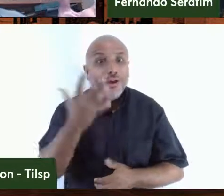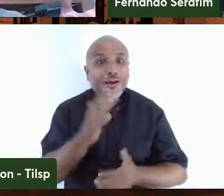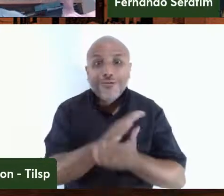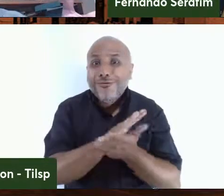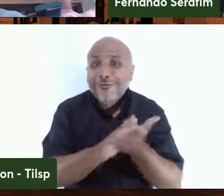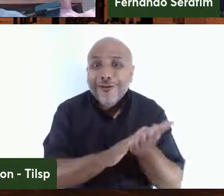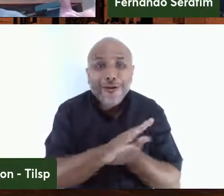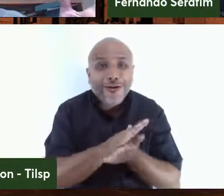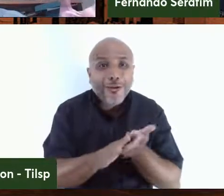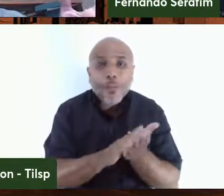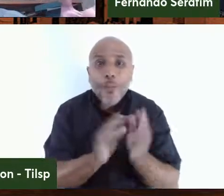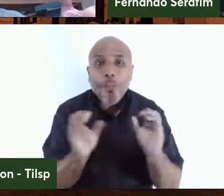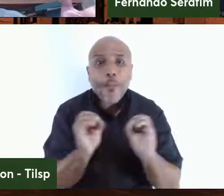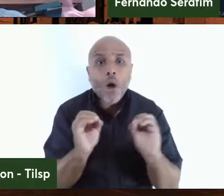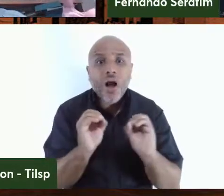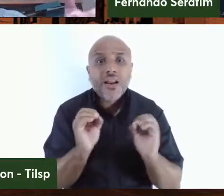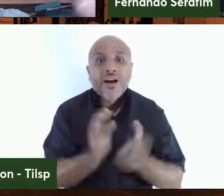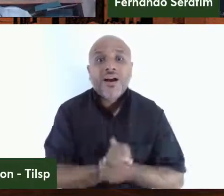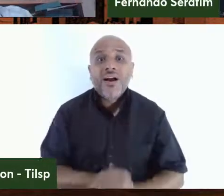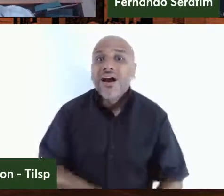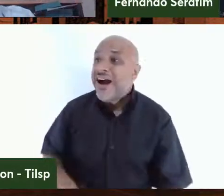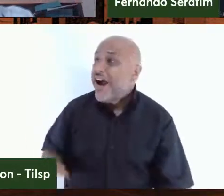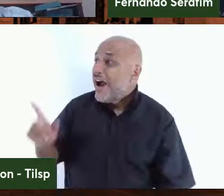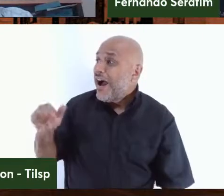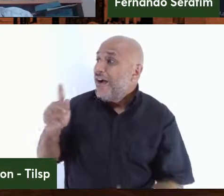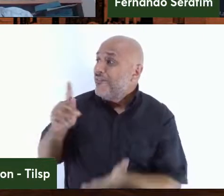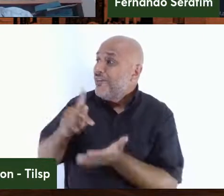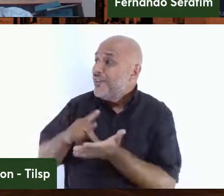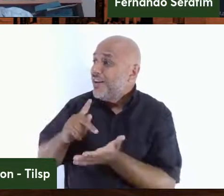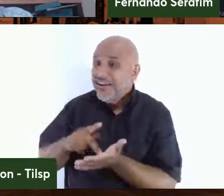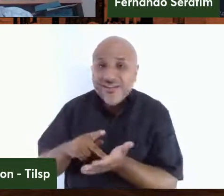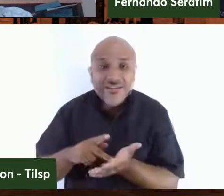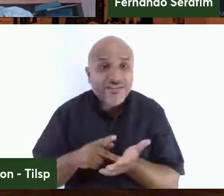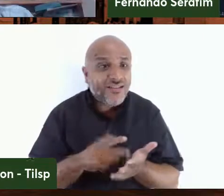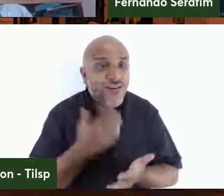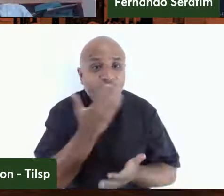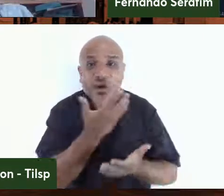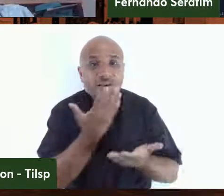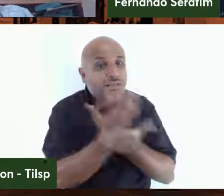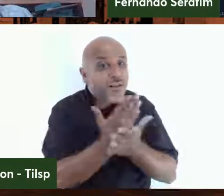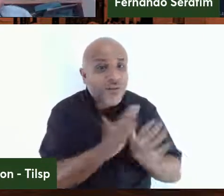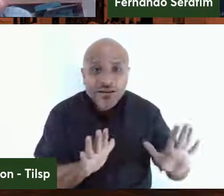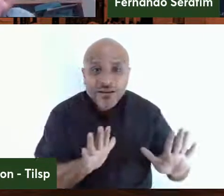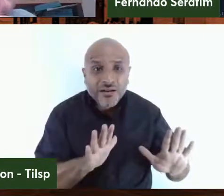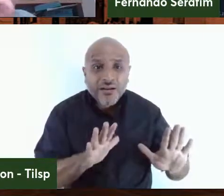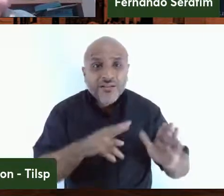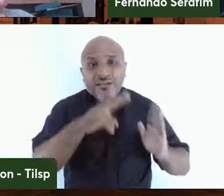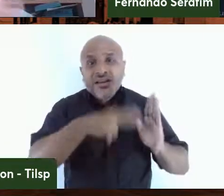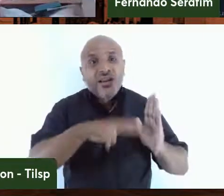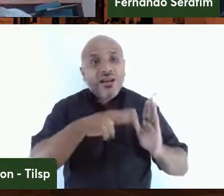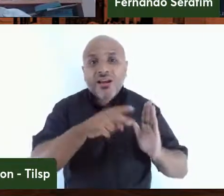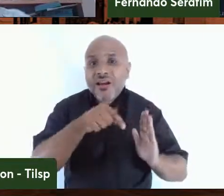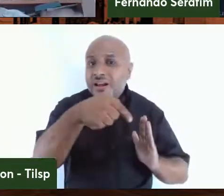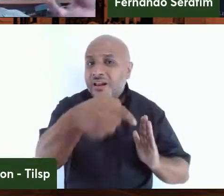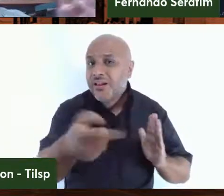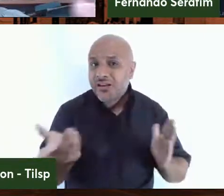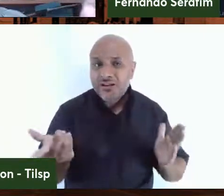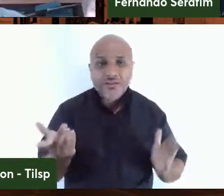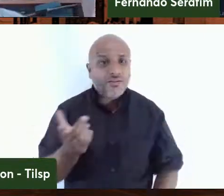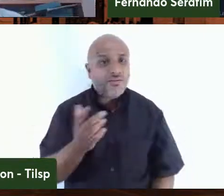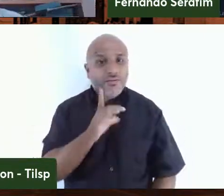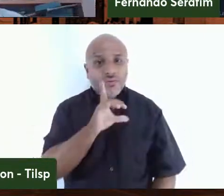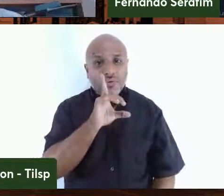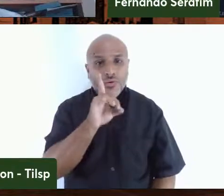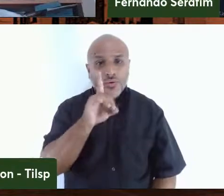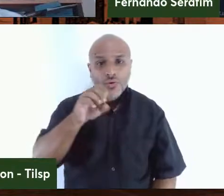Nada demais. É verdade. Se o romance terminasse ali, ninguém leria, o Dom Casmurro não